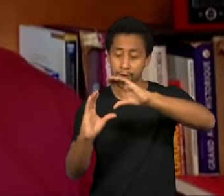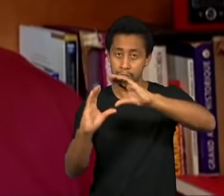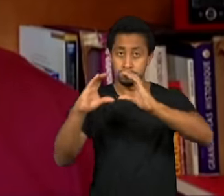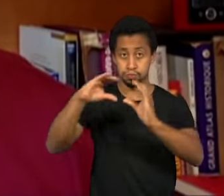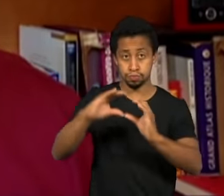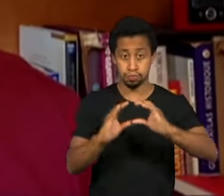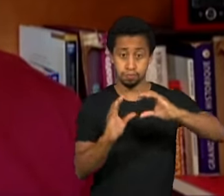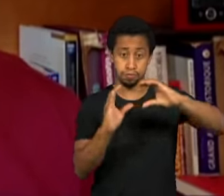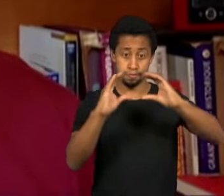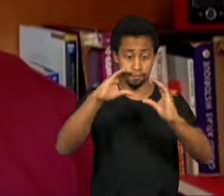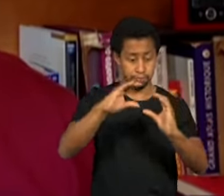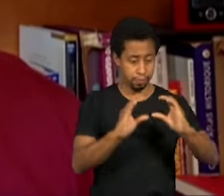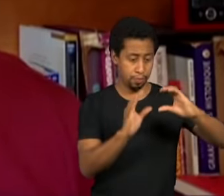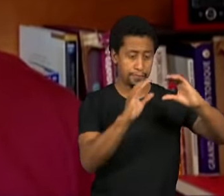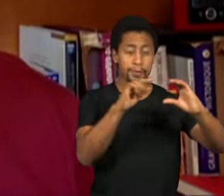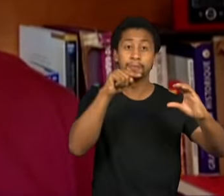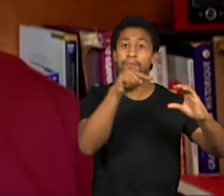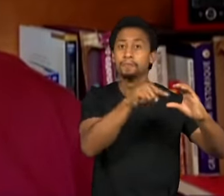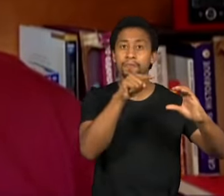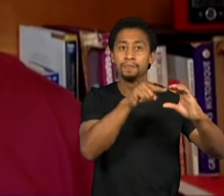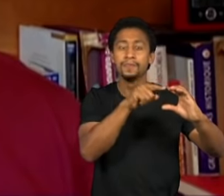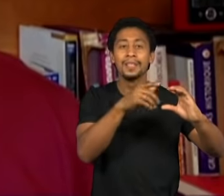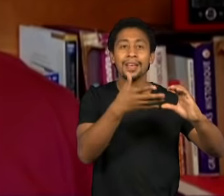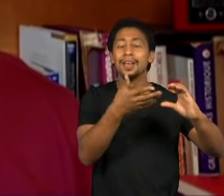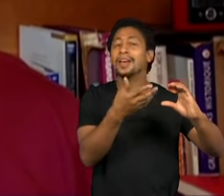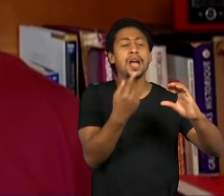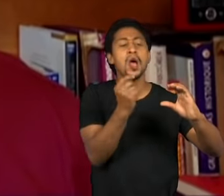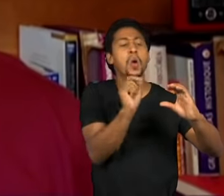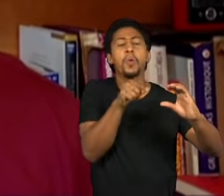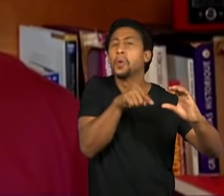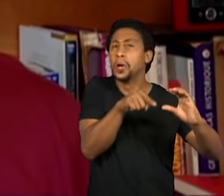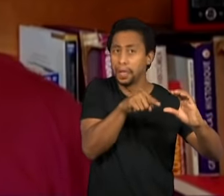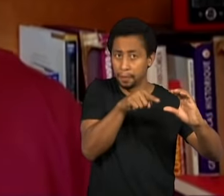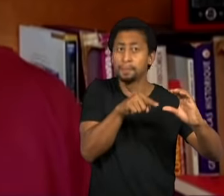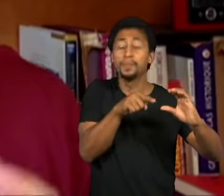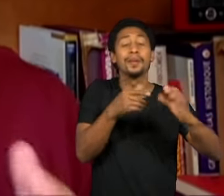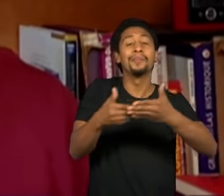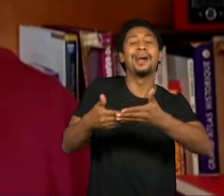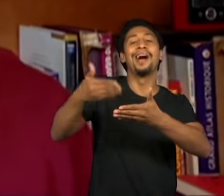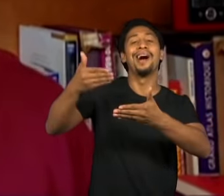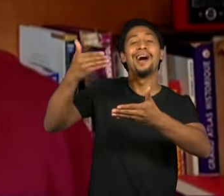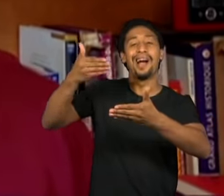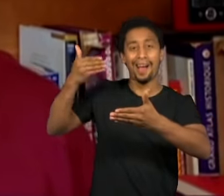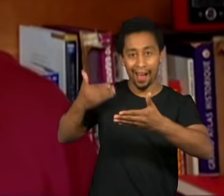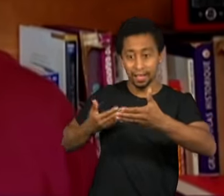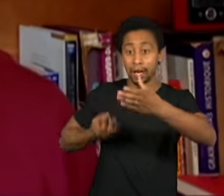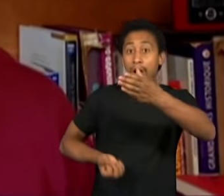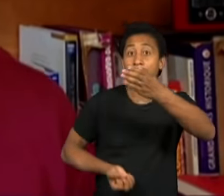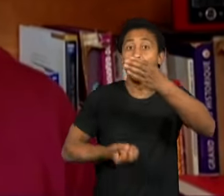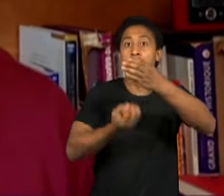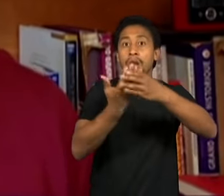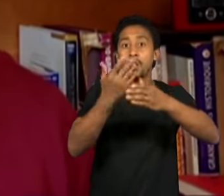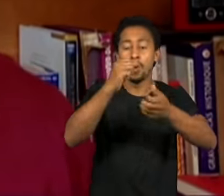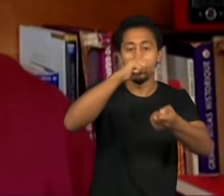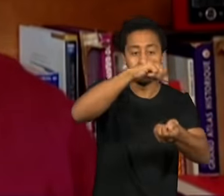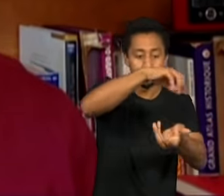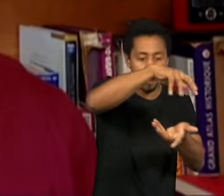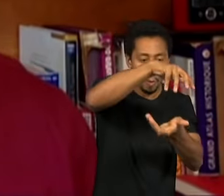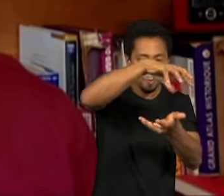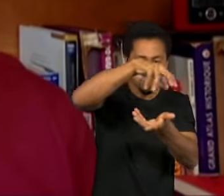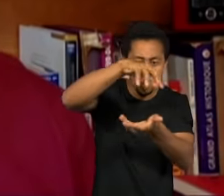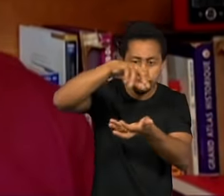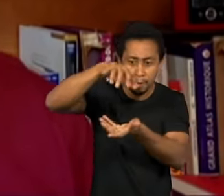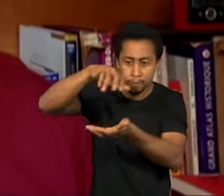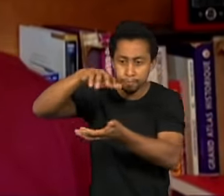né? São relíquias da formação química do sistema solar, da formação do sistema solar como um todo, da composição